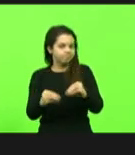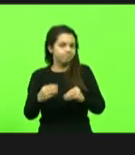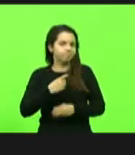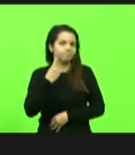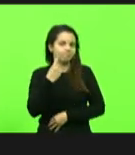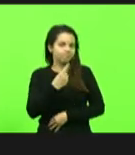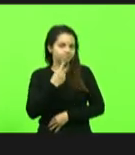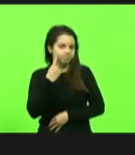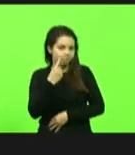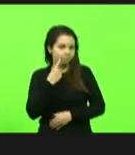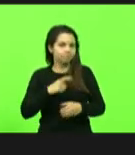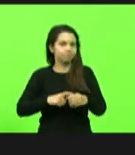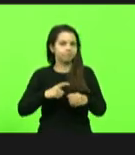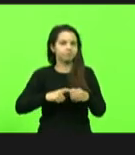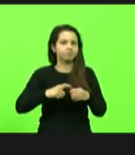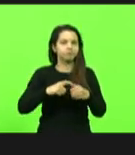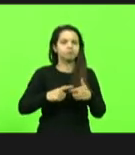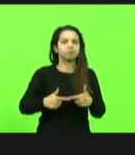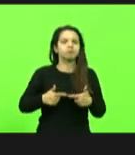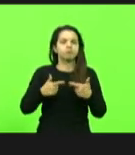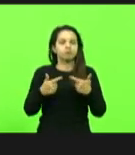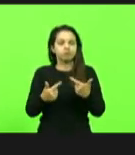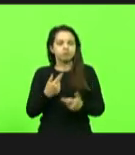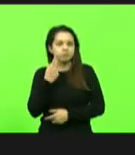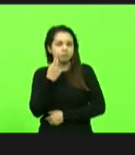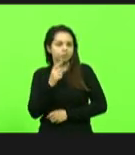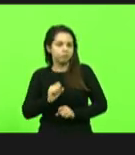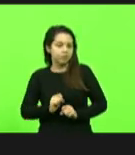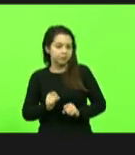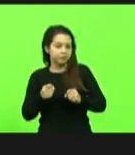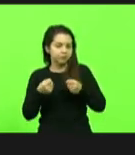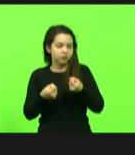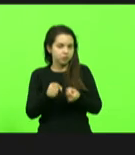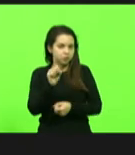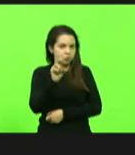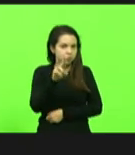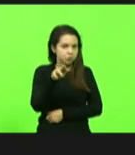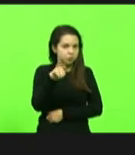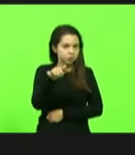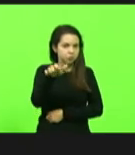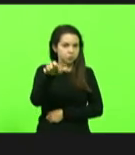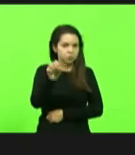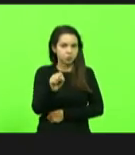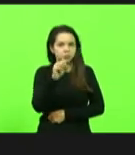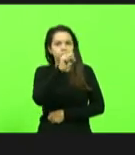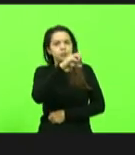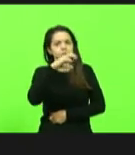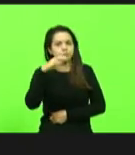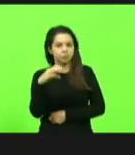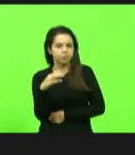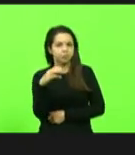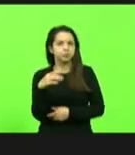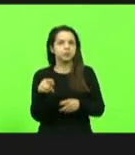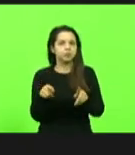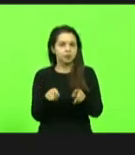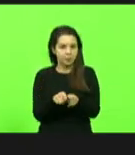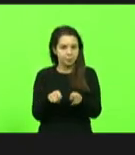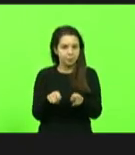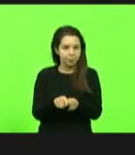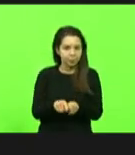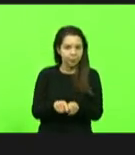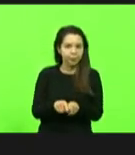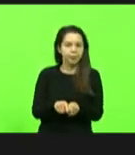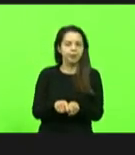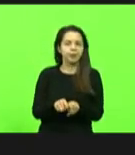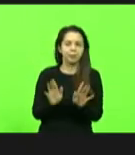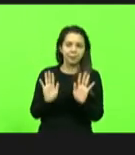da Frente Parlamentar em Defesa do Sul de Santa Catarina. Cumprimentar a Solange Bueno,